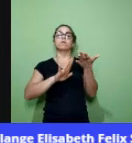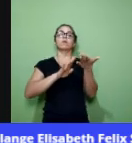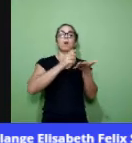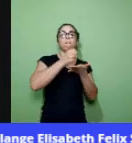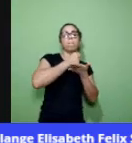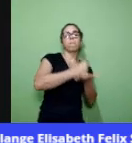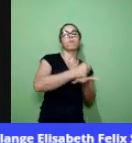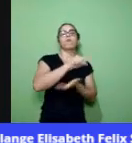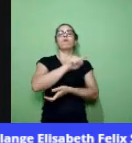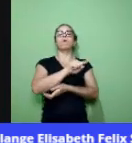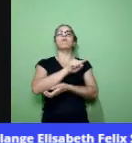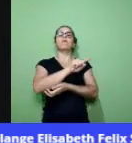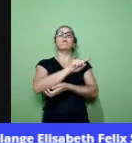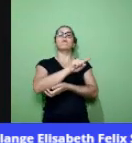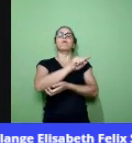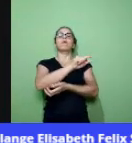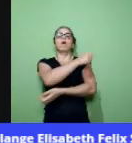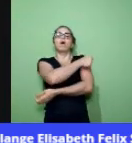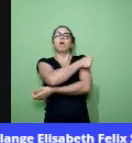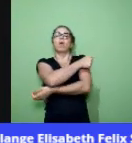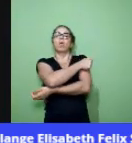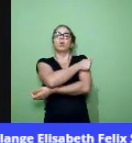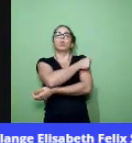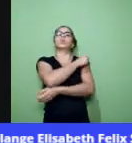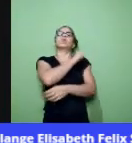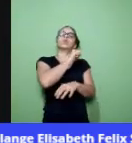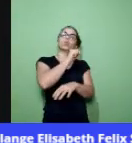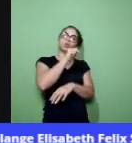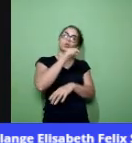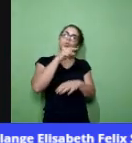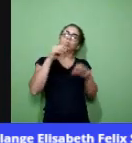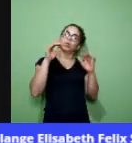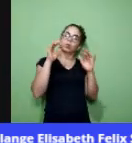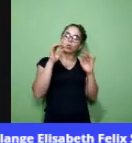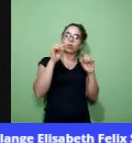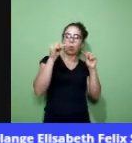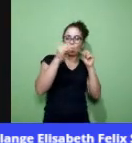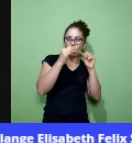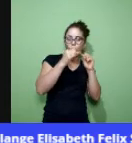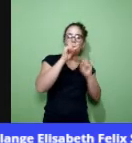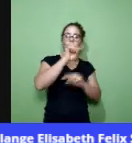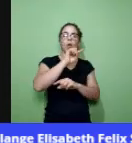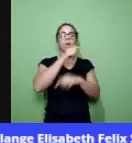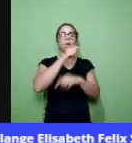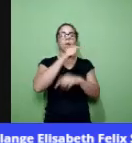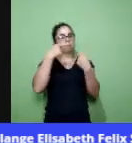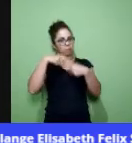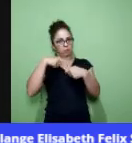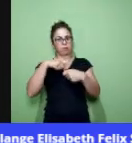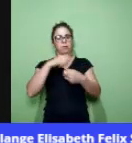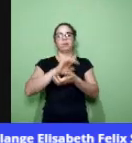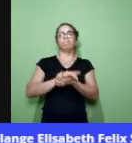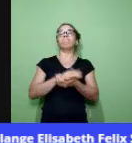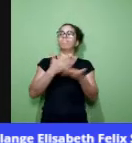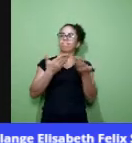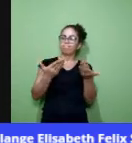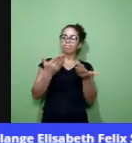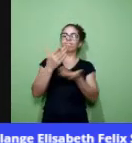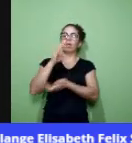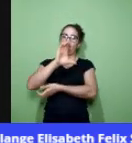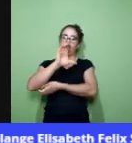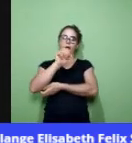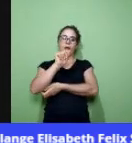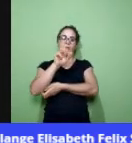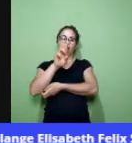de trabalhar com esse aluno, de acordo com o que ele necessita. E é isso, né,